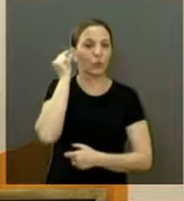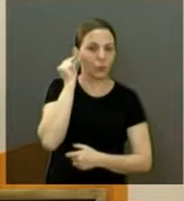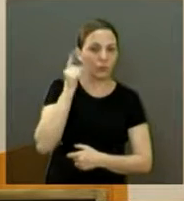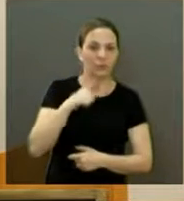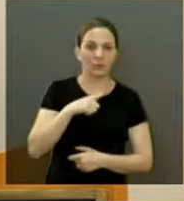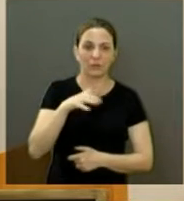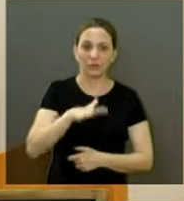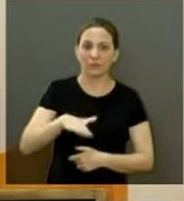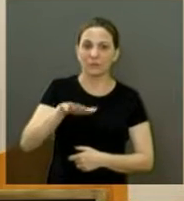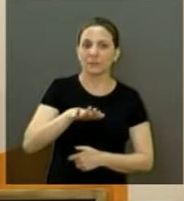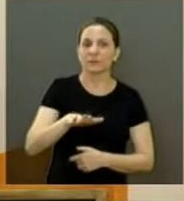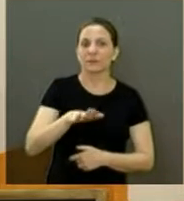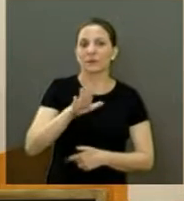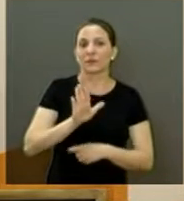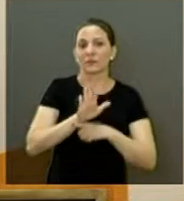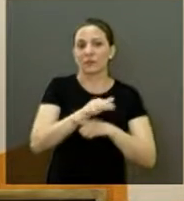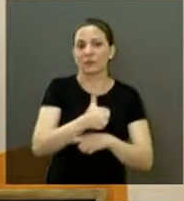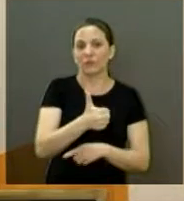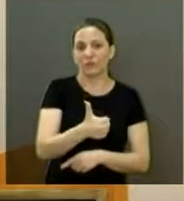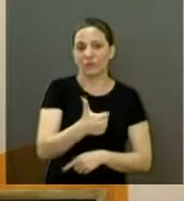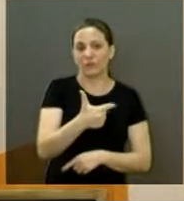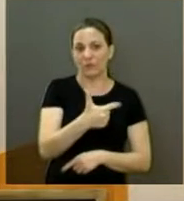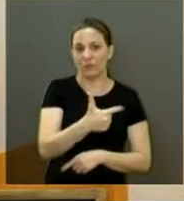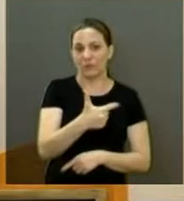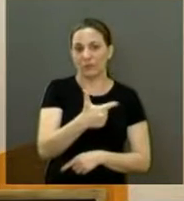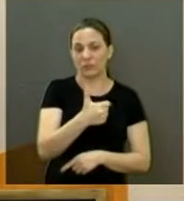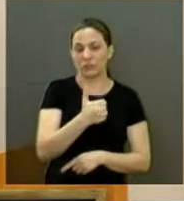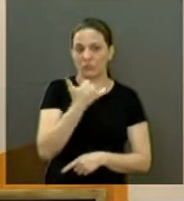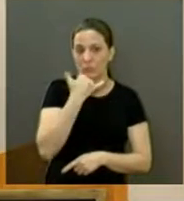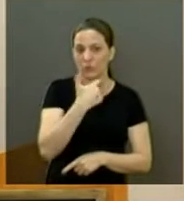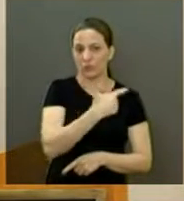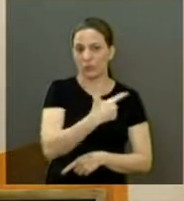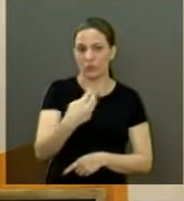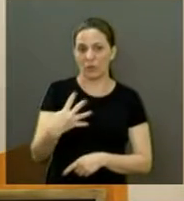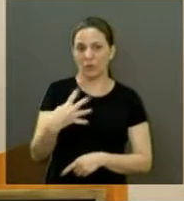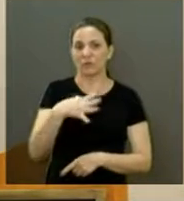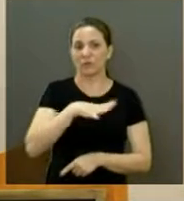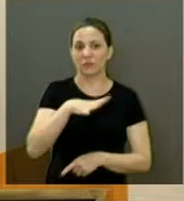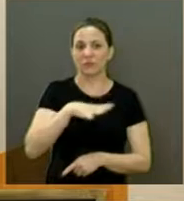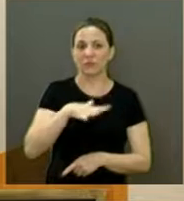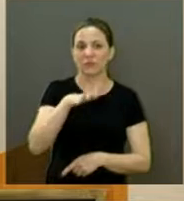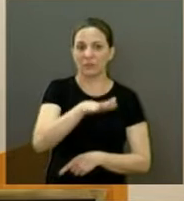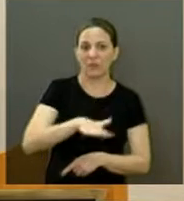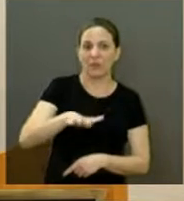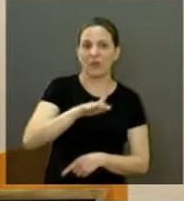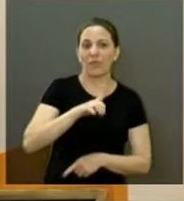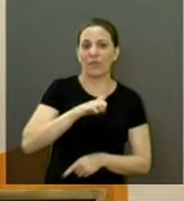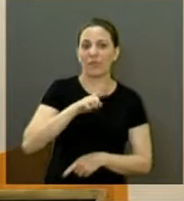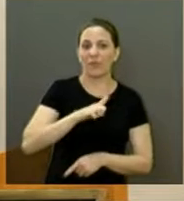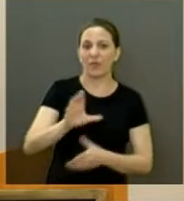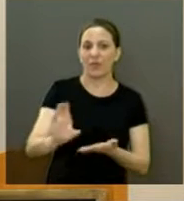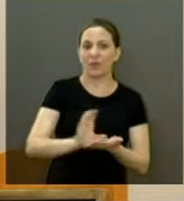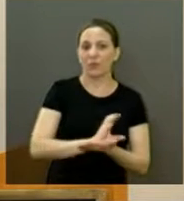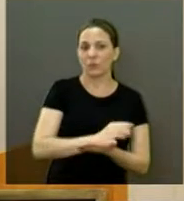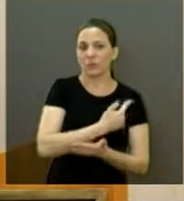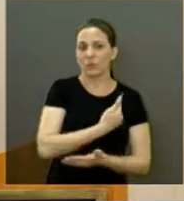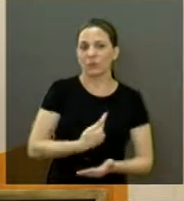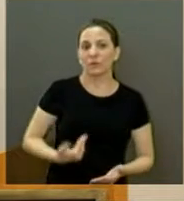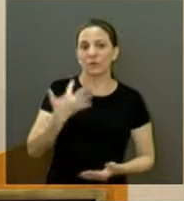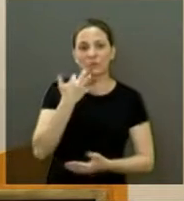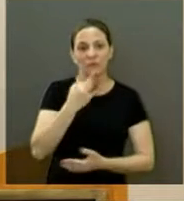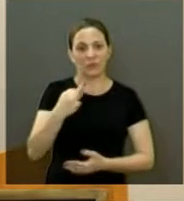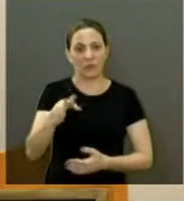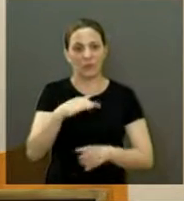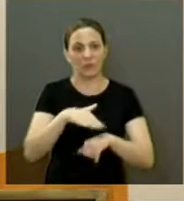de araraquara atende 24 cidades da região pois é recebe recursos do governo federal e lá